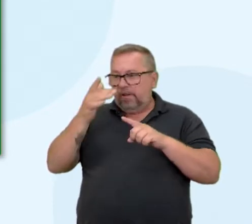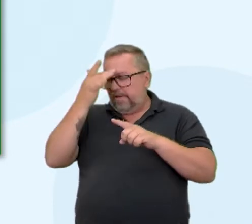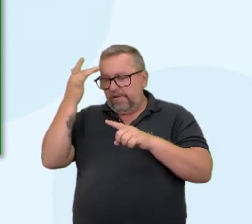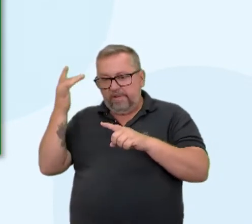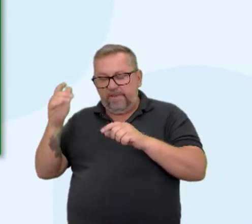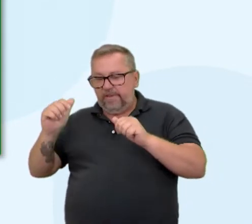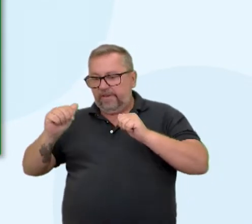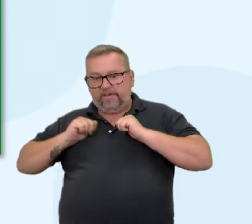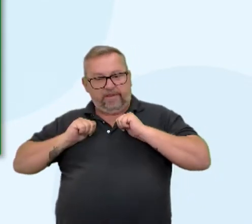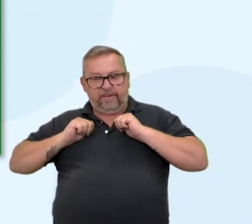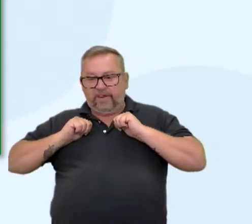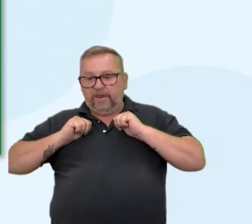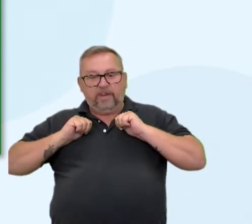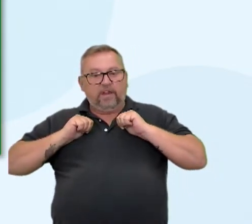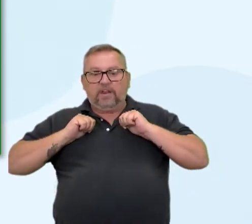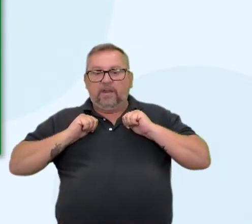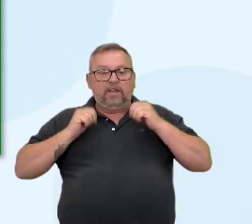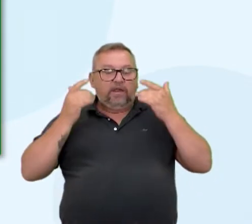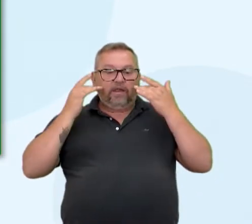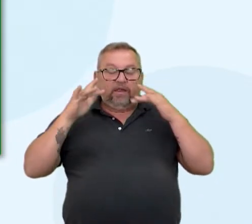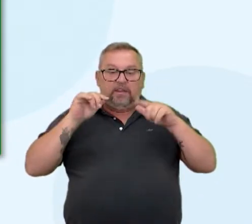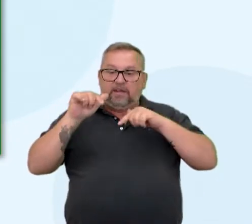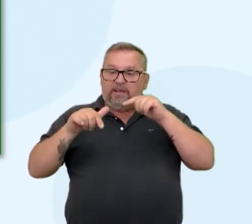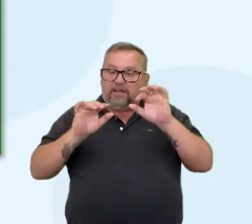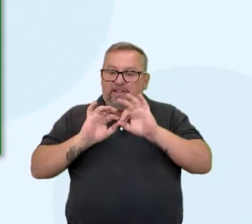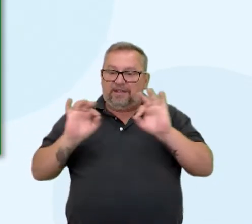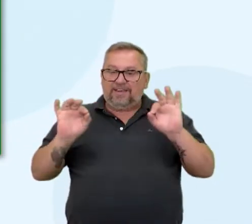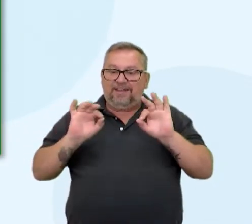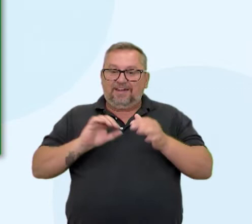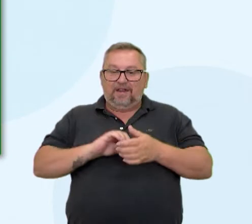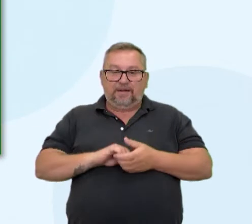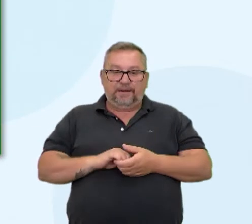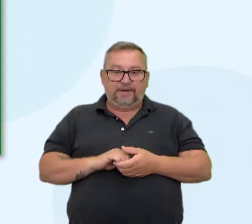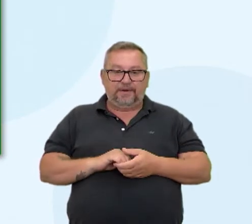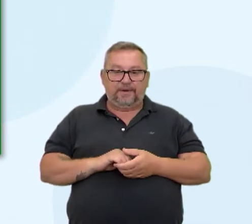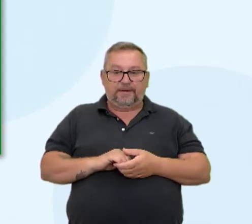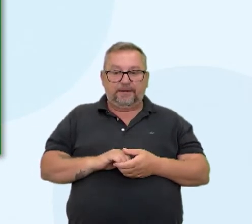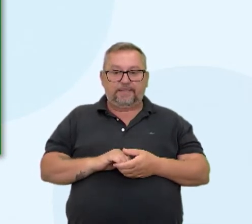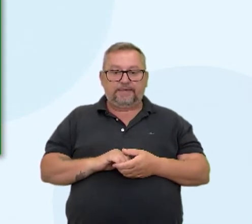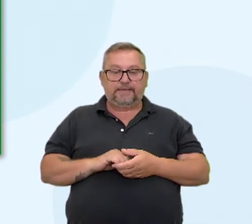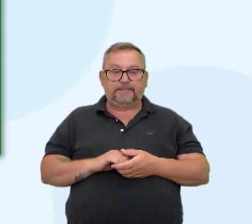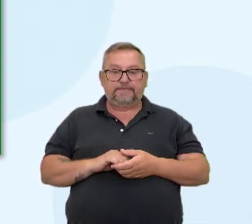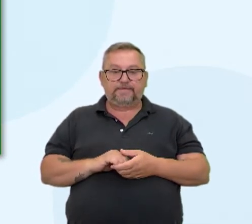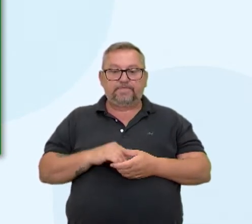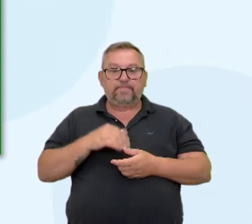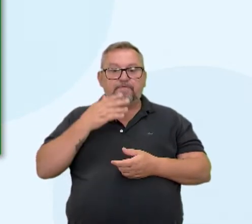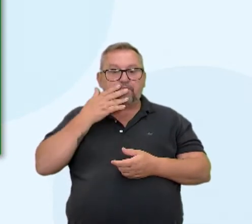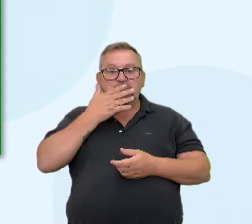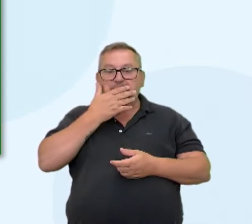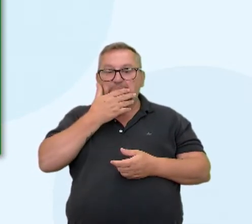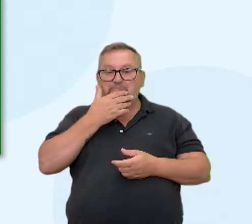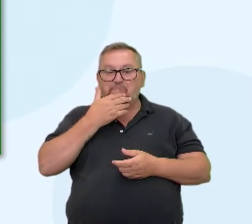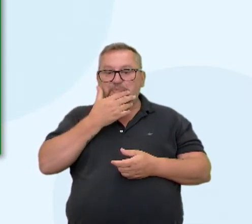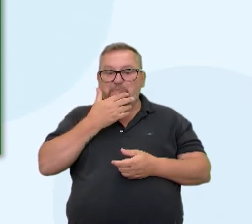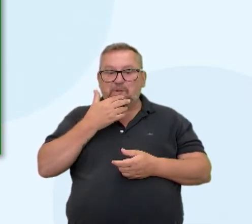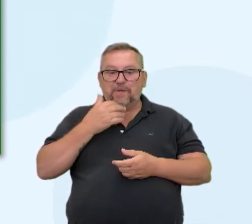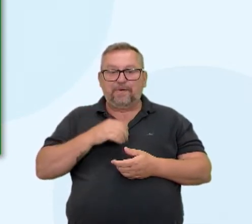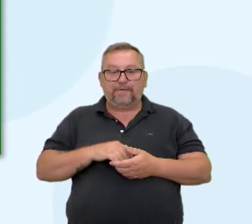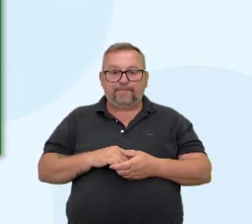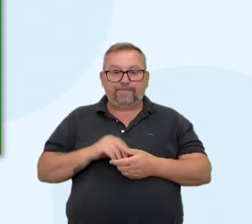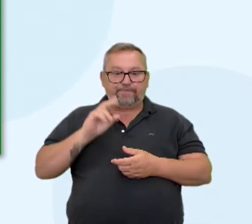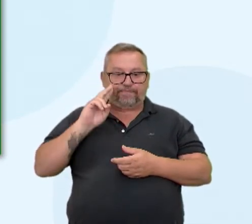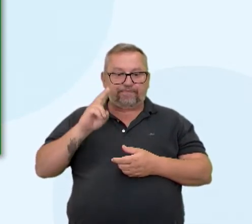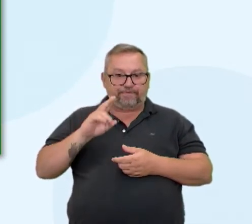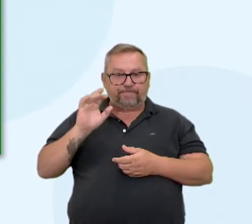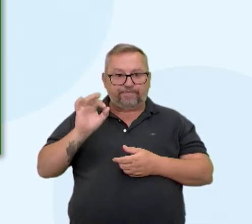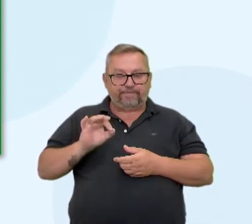trabalho. Então, veja o processo que você tem aqui, ó. Veja, um processo mesmo, né? Processo geral, ele te dá uma